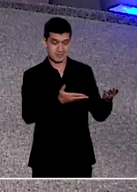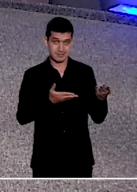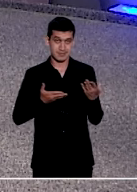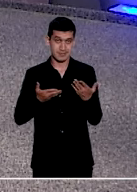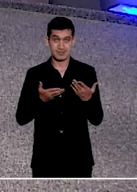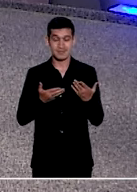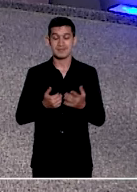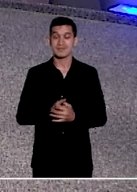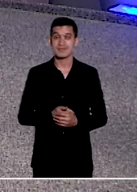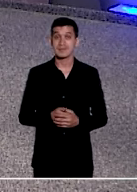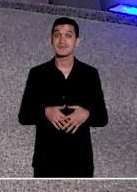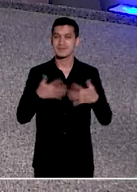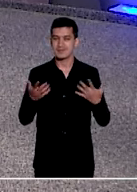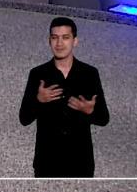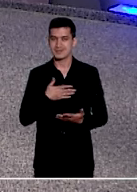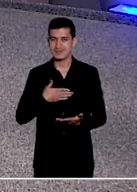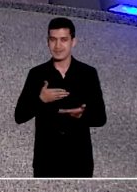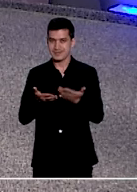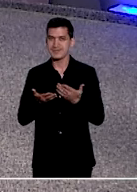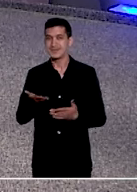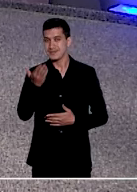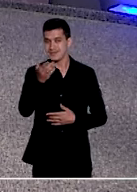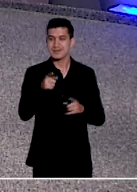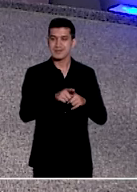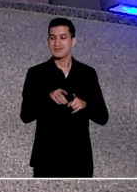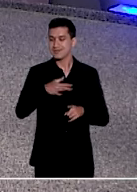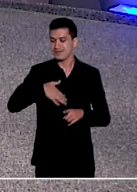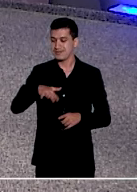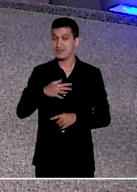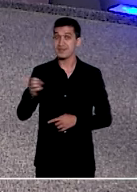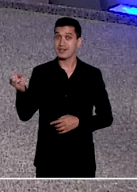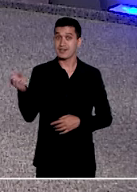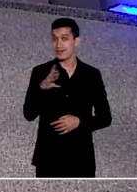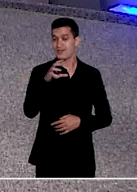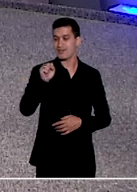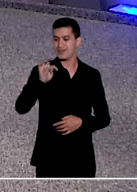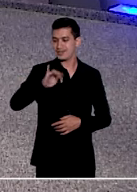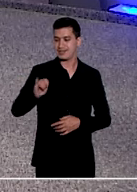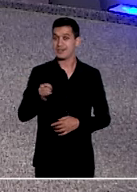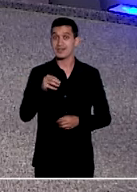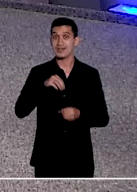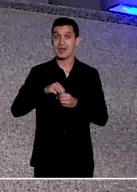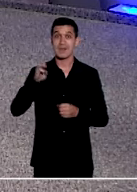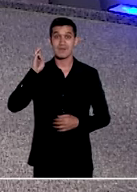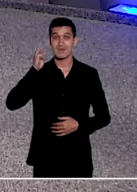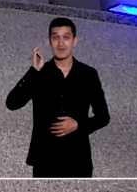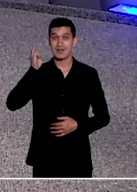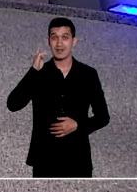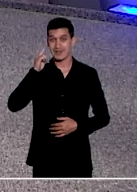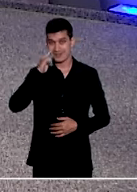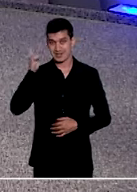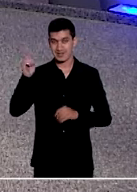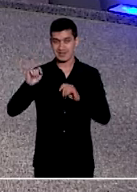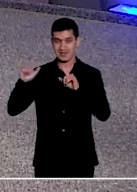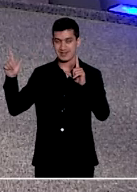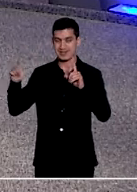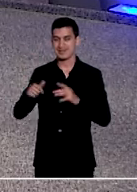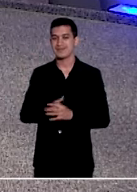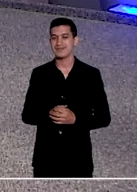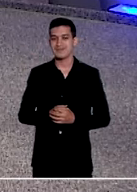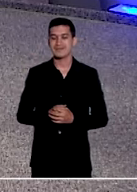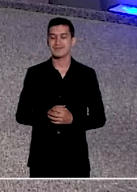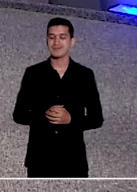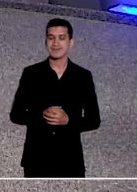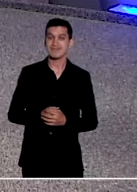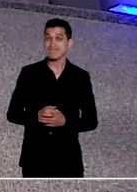obrigado Katia então Convido você e o público pra novidade do STJ no Spotify vamos dar uma olhada no telão eu estou aqui para